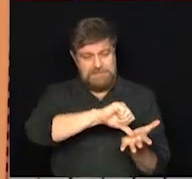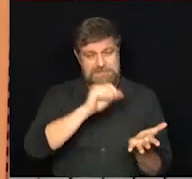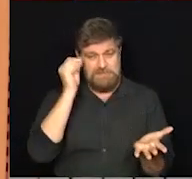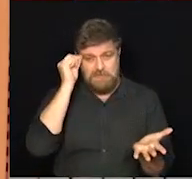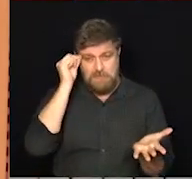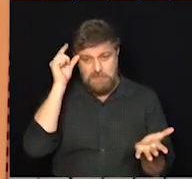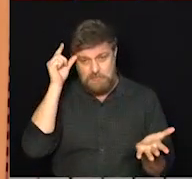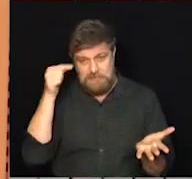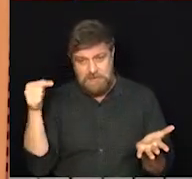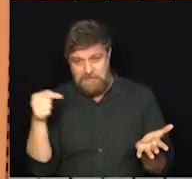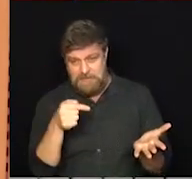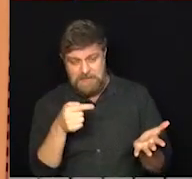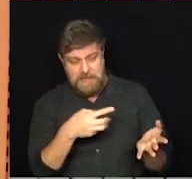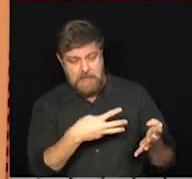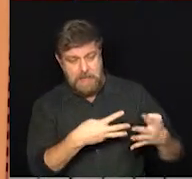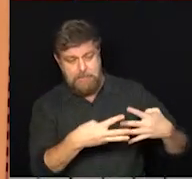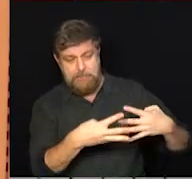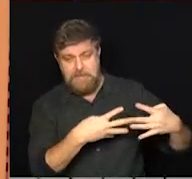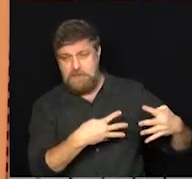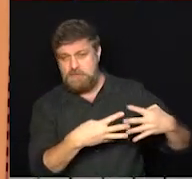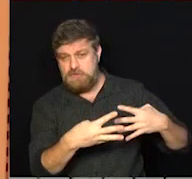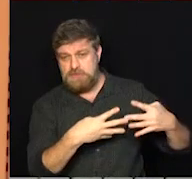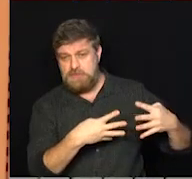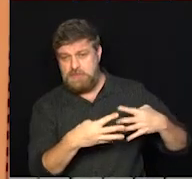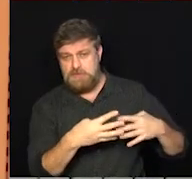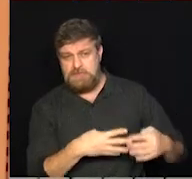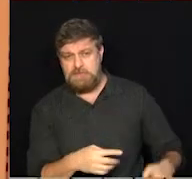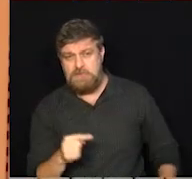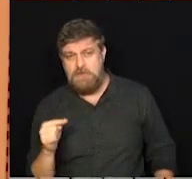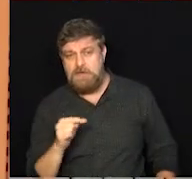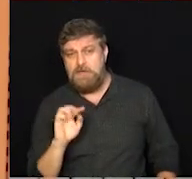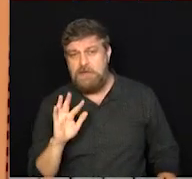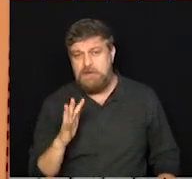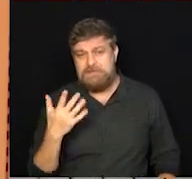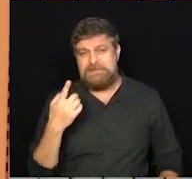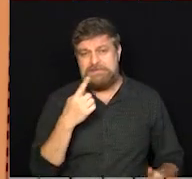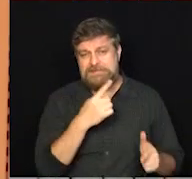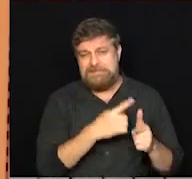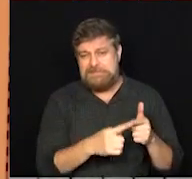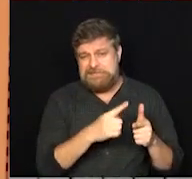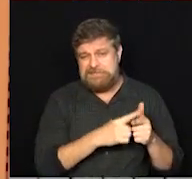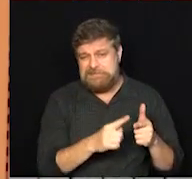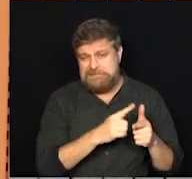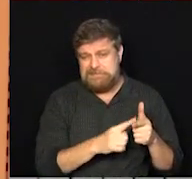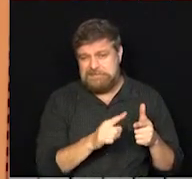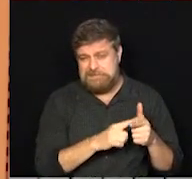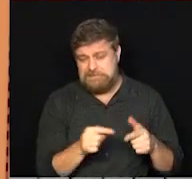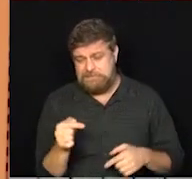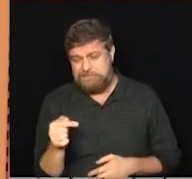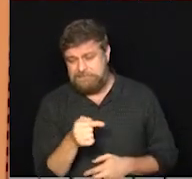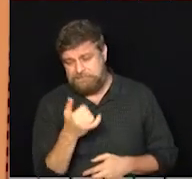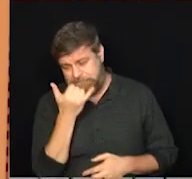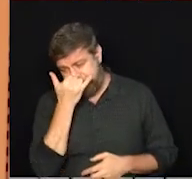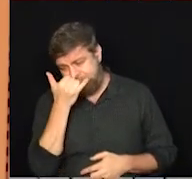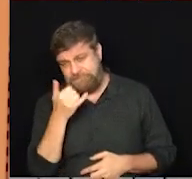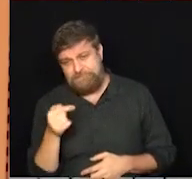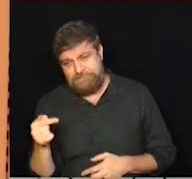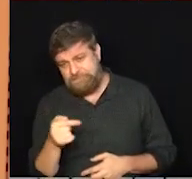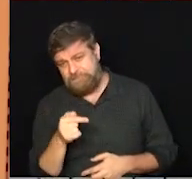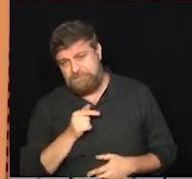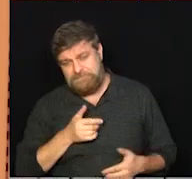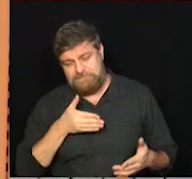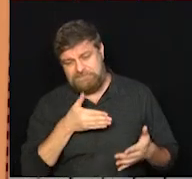lá de Barão Geraldo o que tá tendo um problema é de